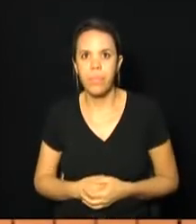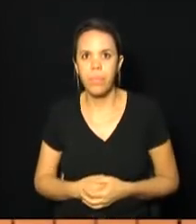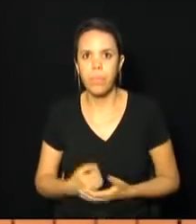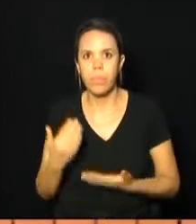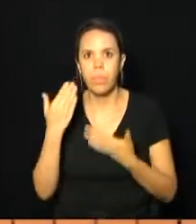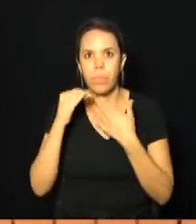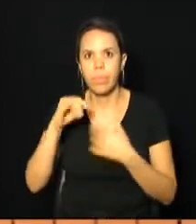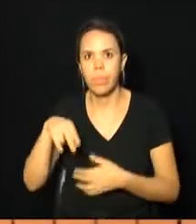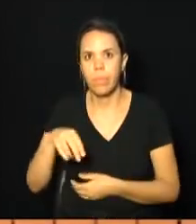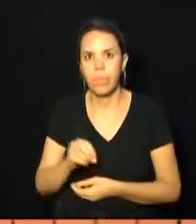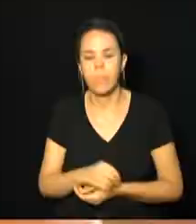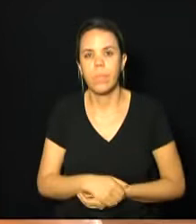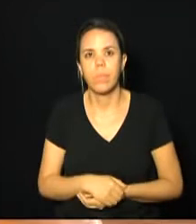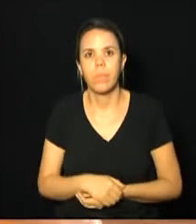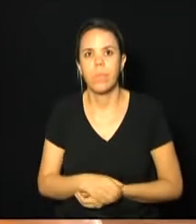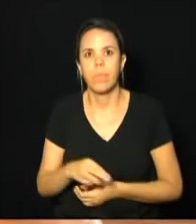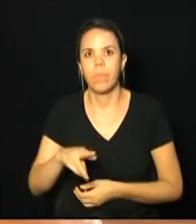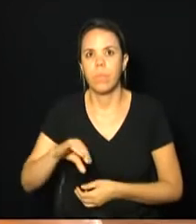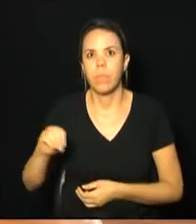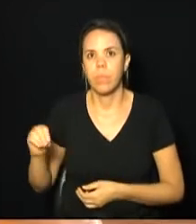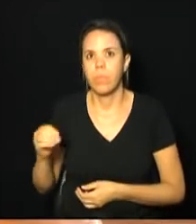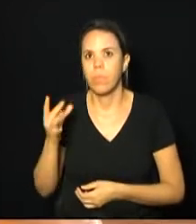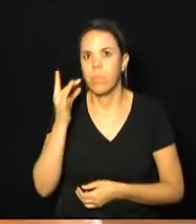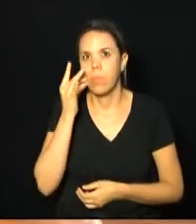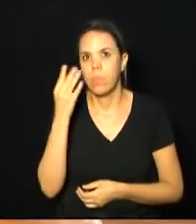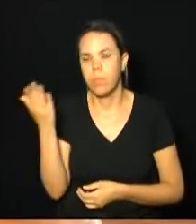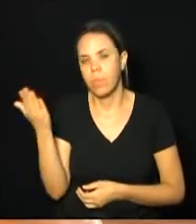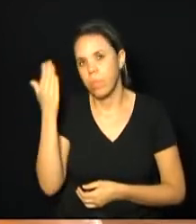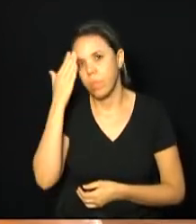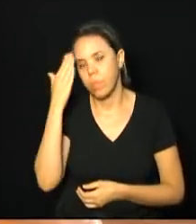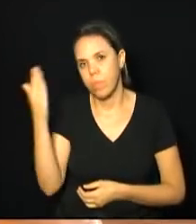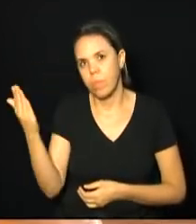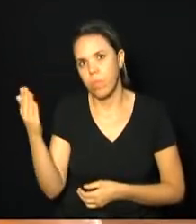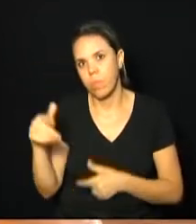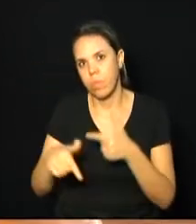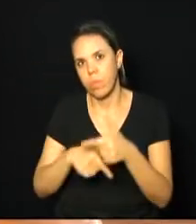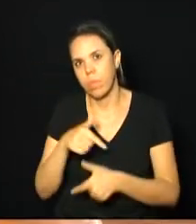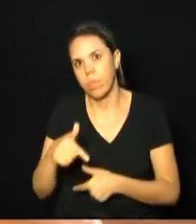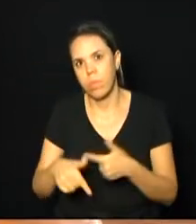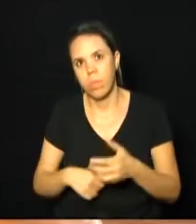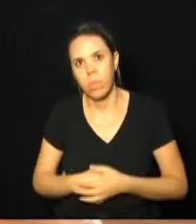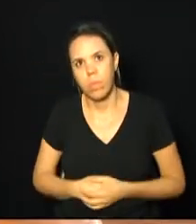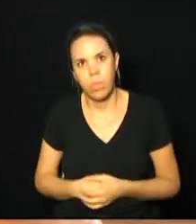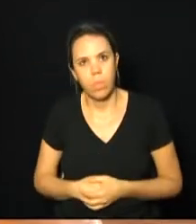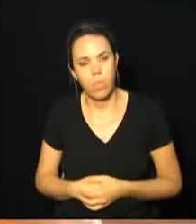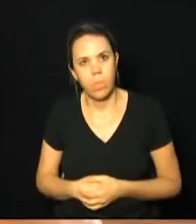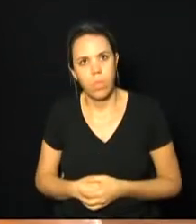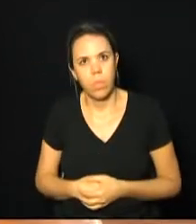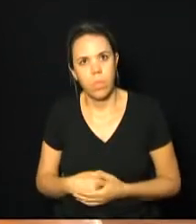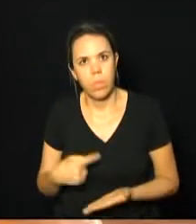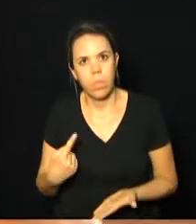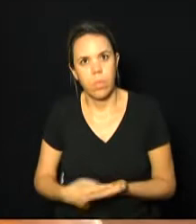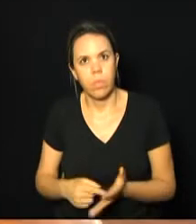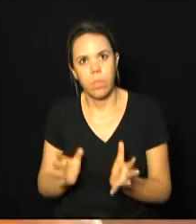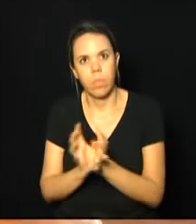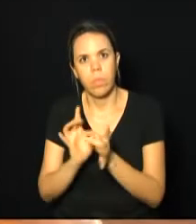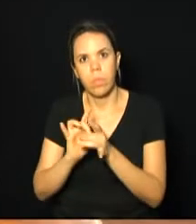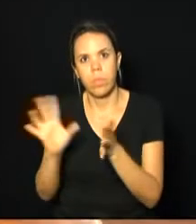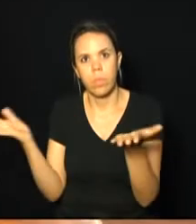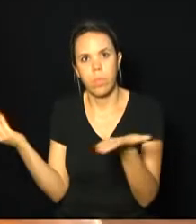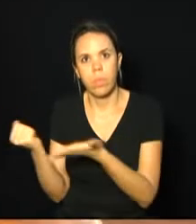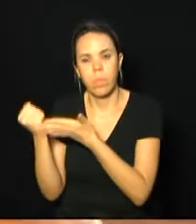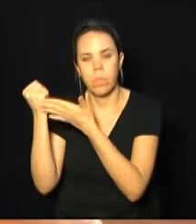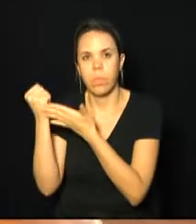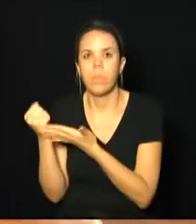Obrigada, Juliano. Maurício, obrigada pela presença, obrigado pelo trabalho. E a comissão está à disposição para